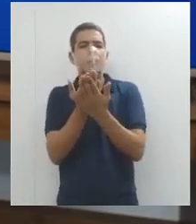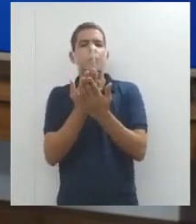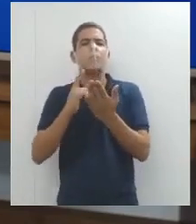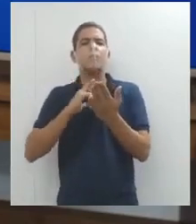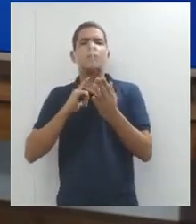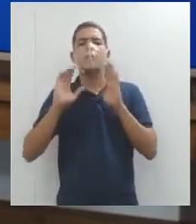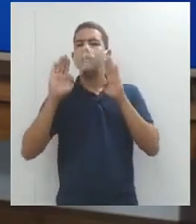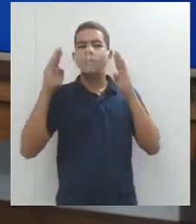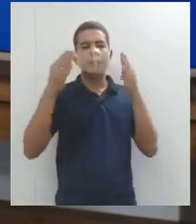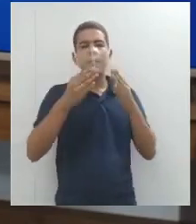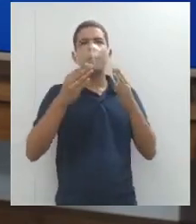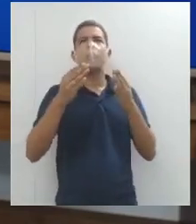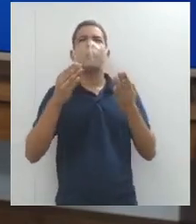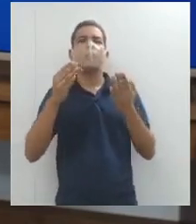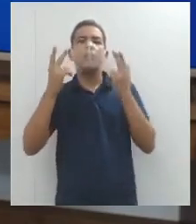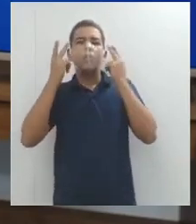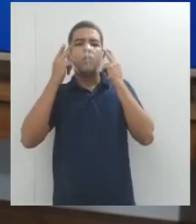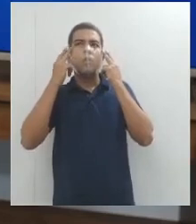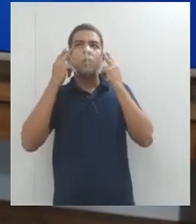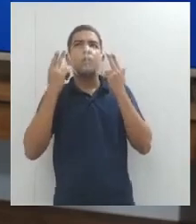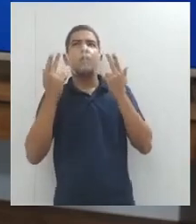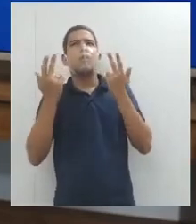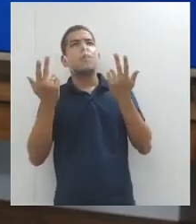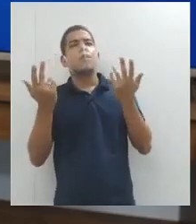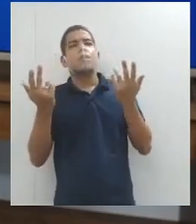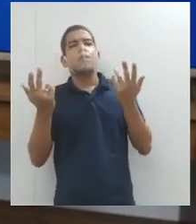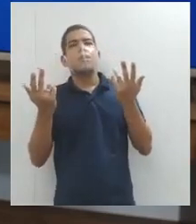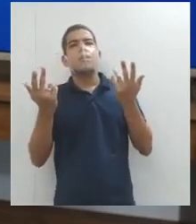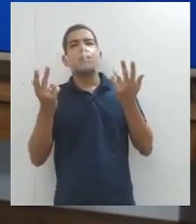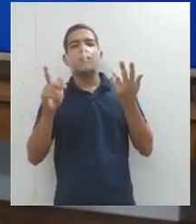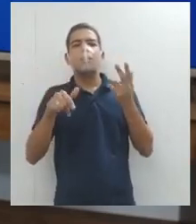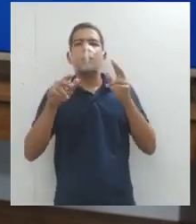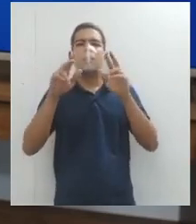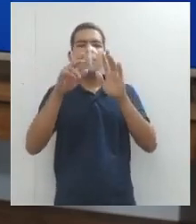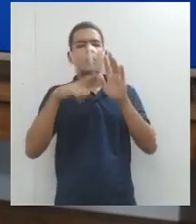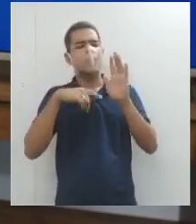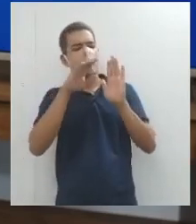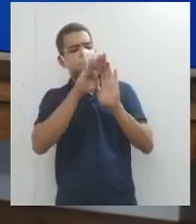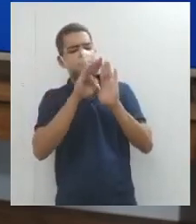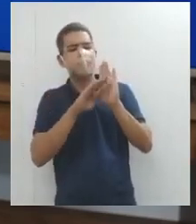enfoque muito tradicional, percebendo o que é classificação,